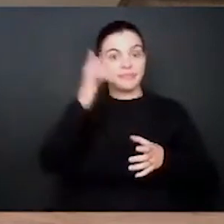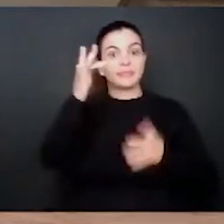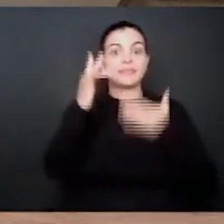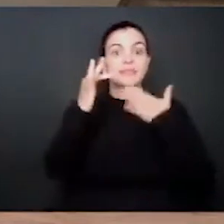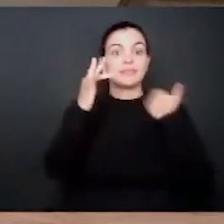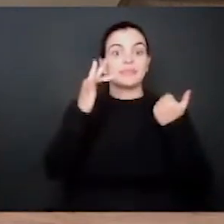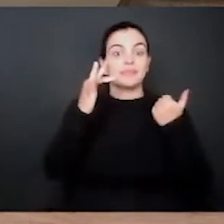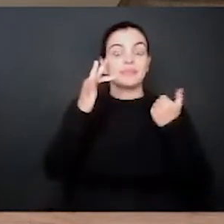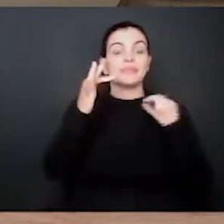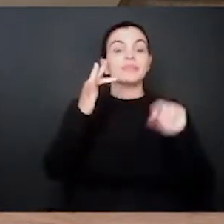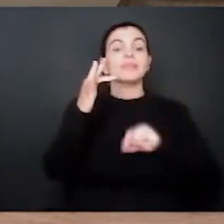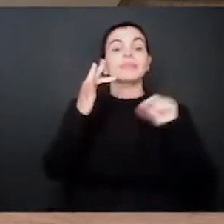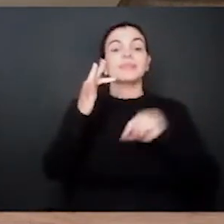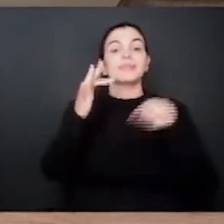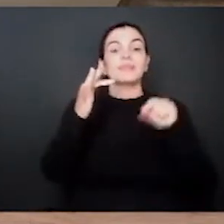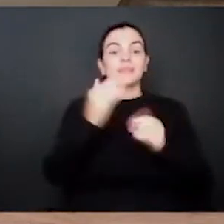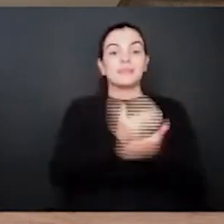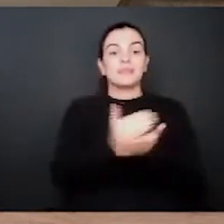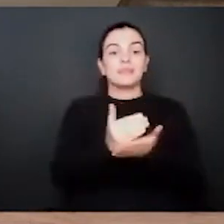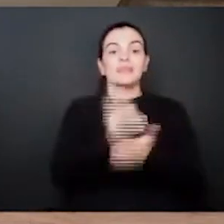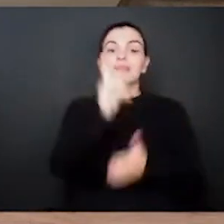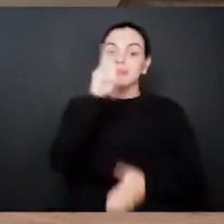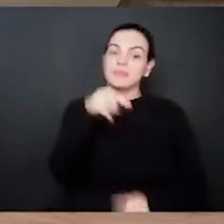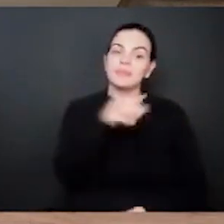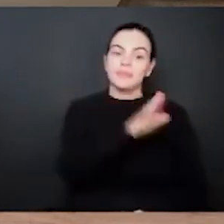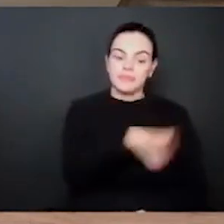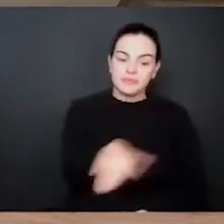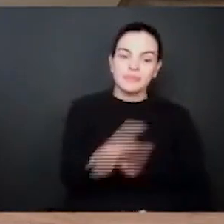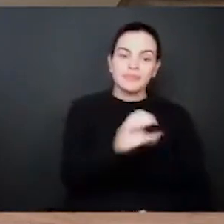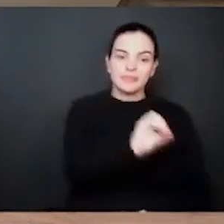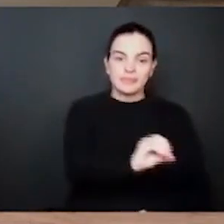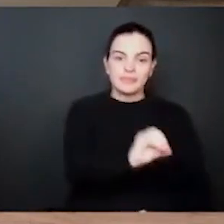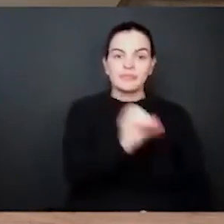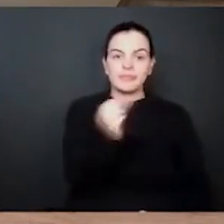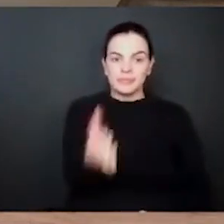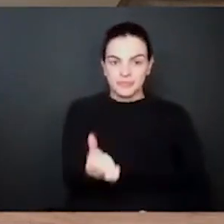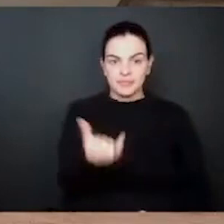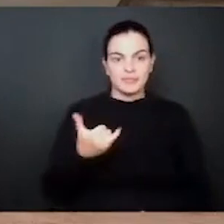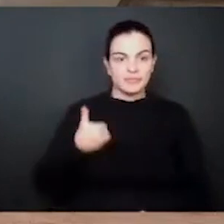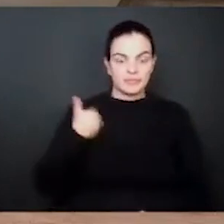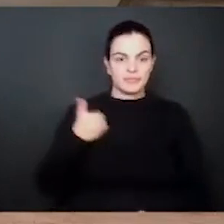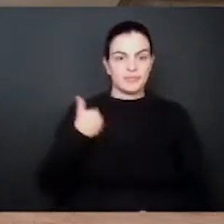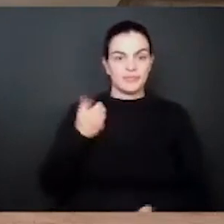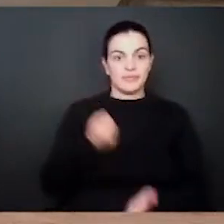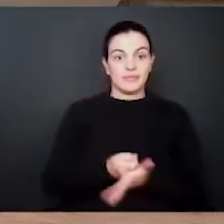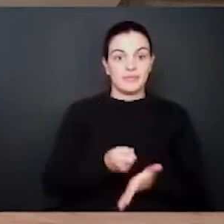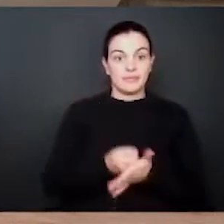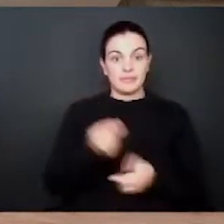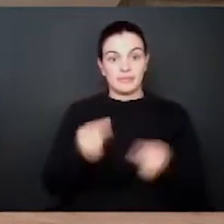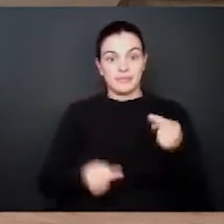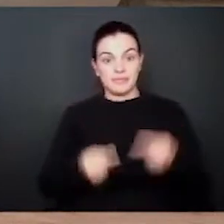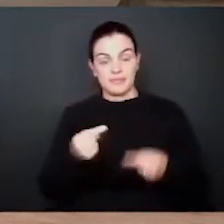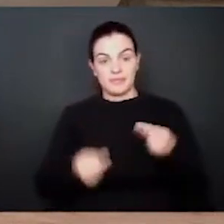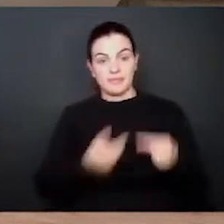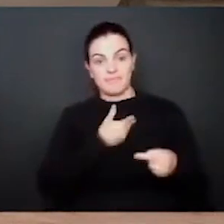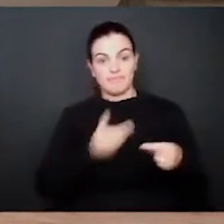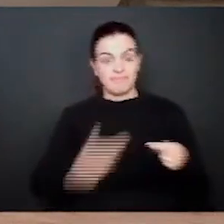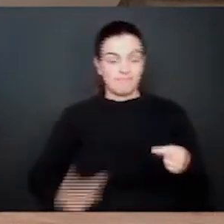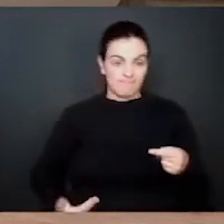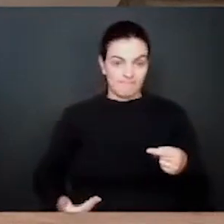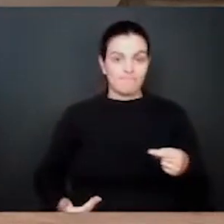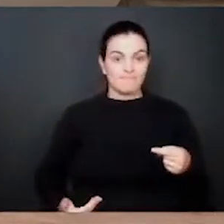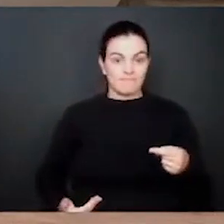infância, garantindo às crianças, de fato, uma política pública que a gente possa entregar. É